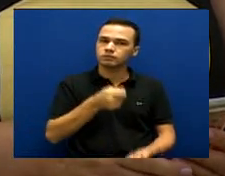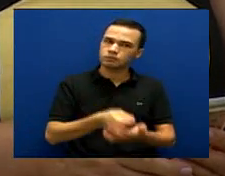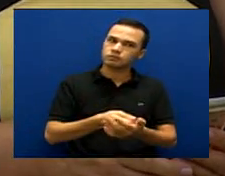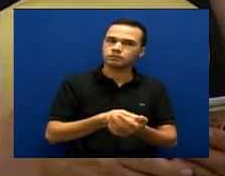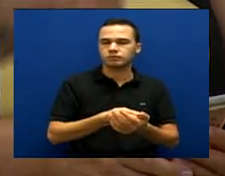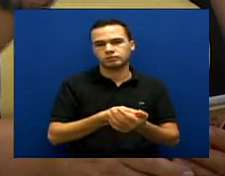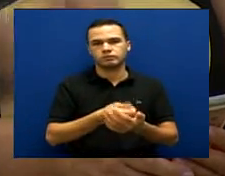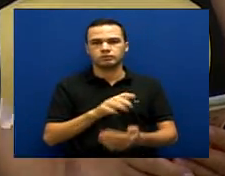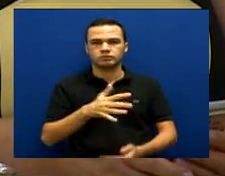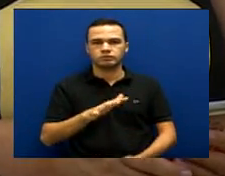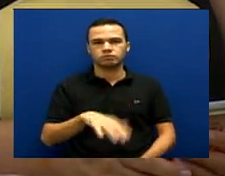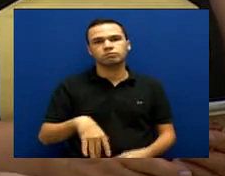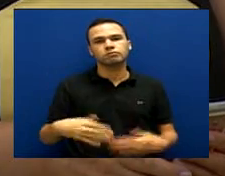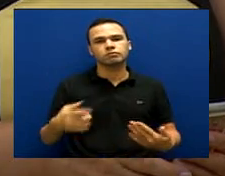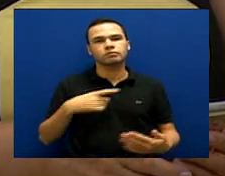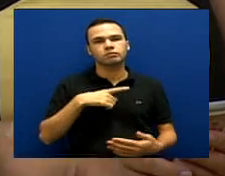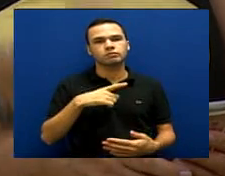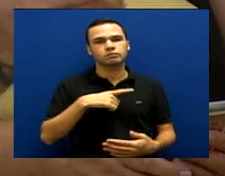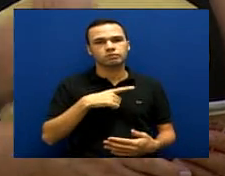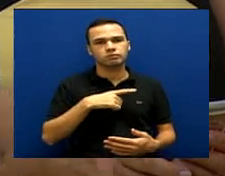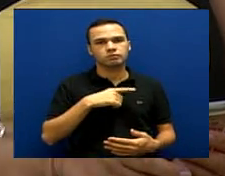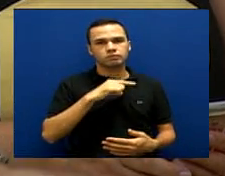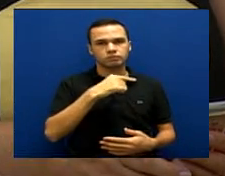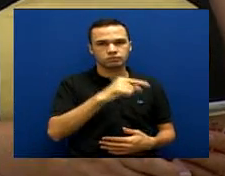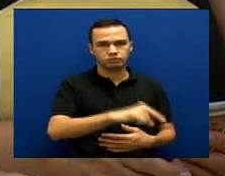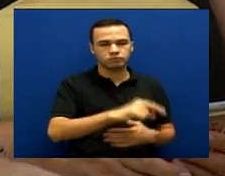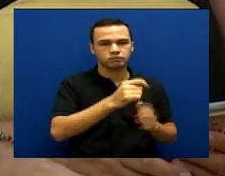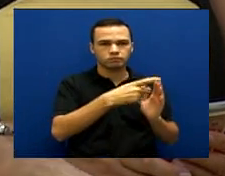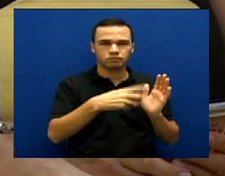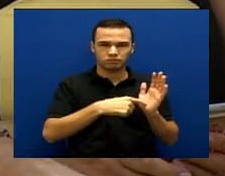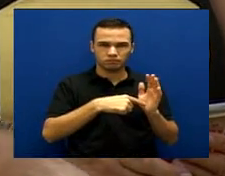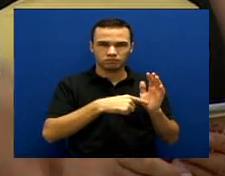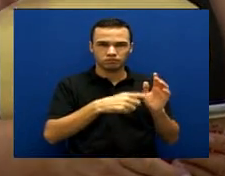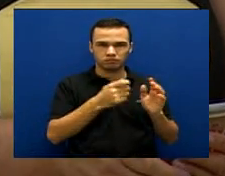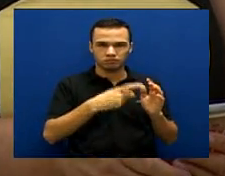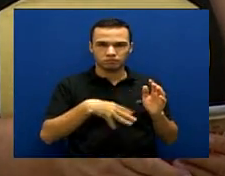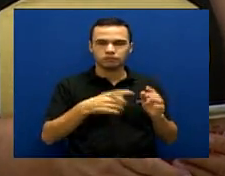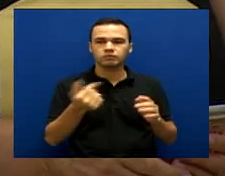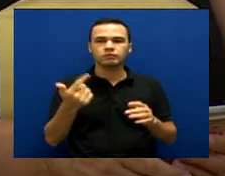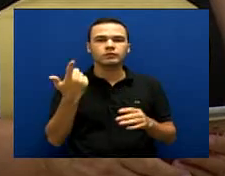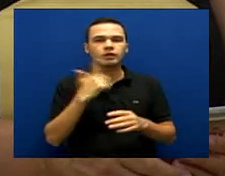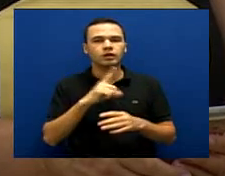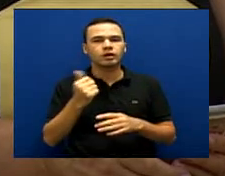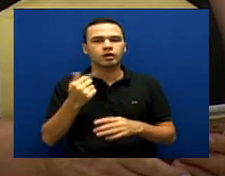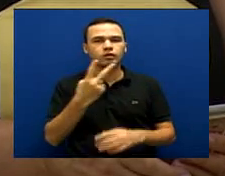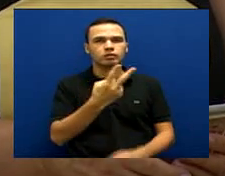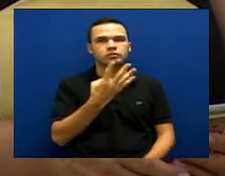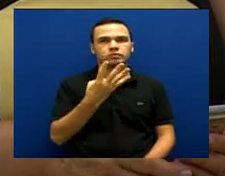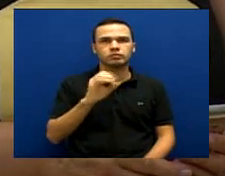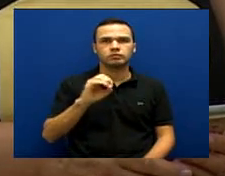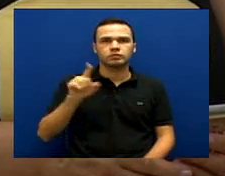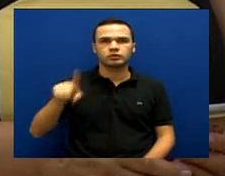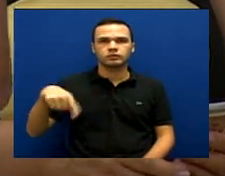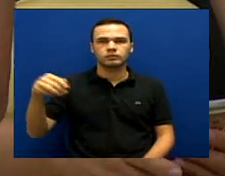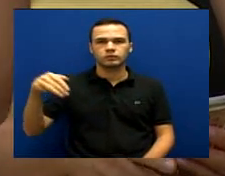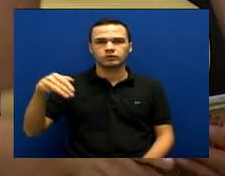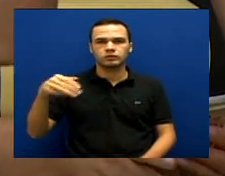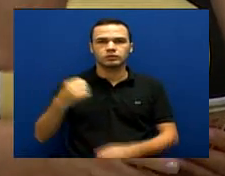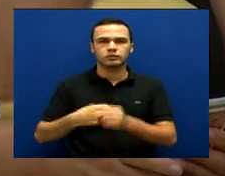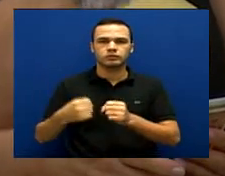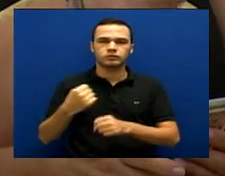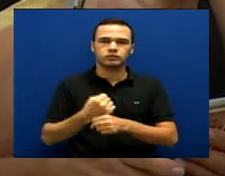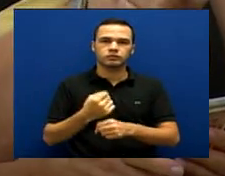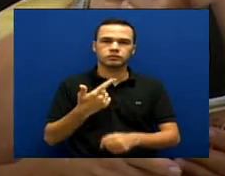completadas está escrito também que conseguiu se uma economia de 240 milhões em 2015